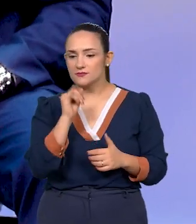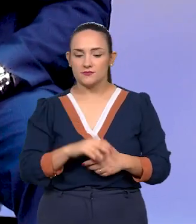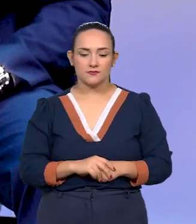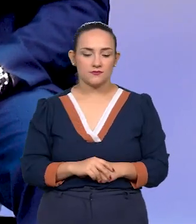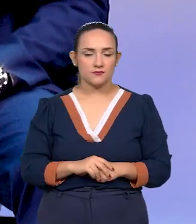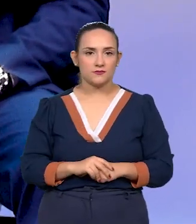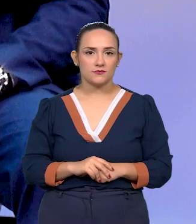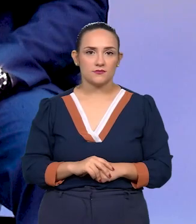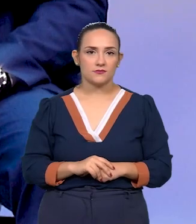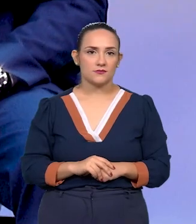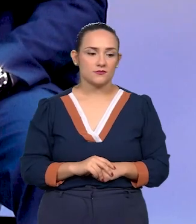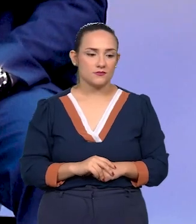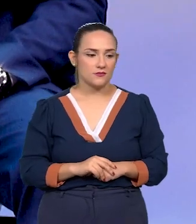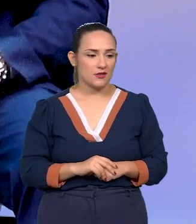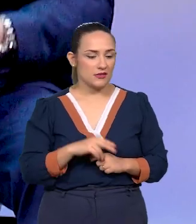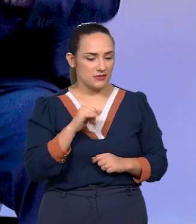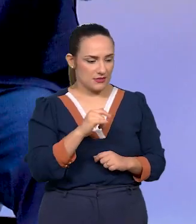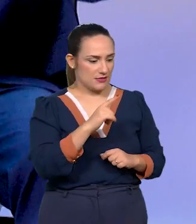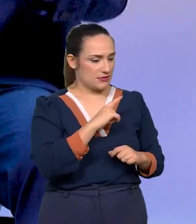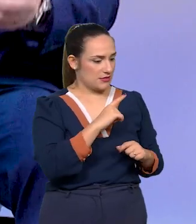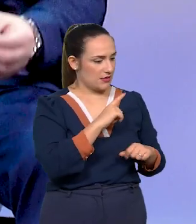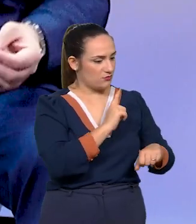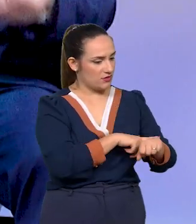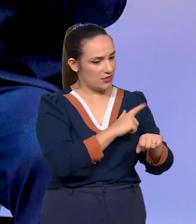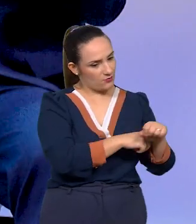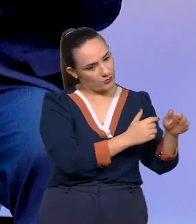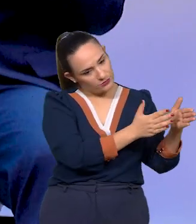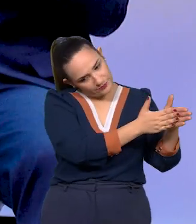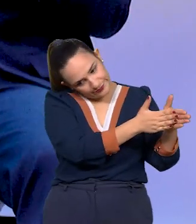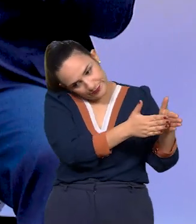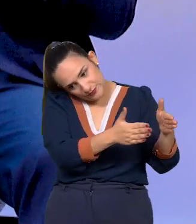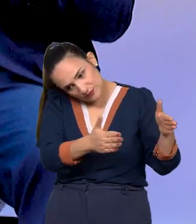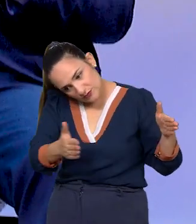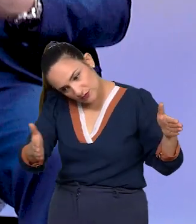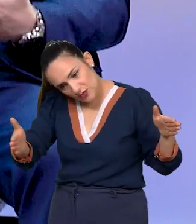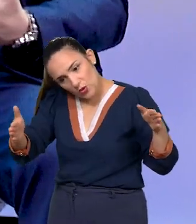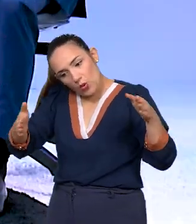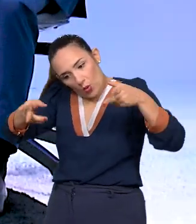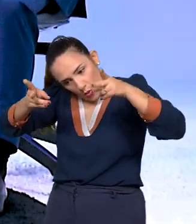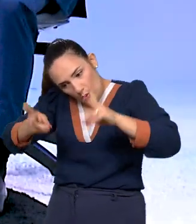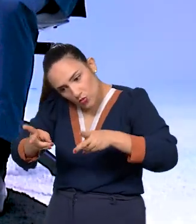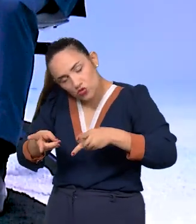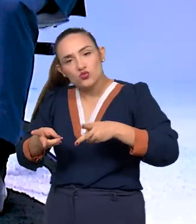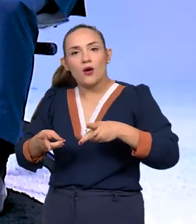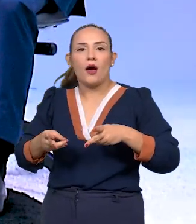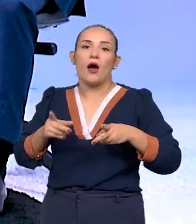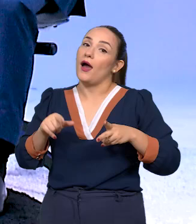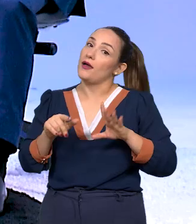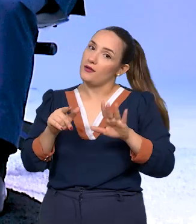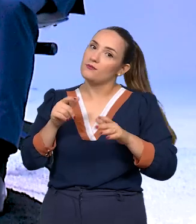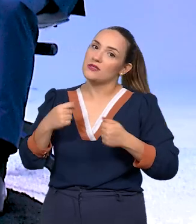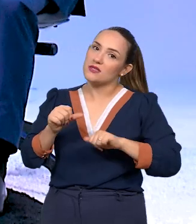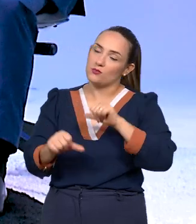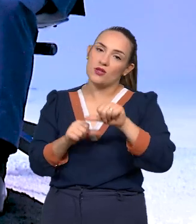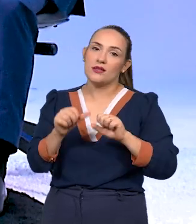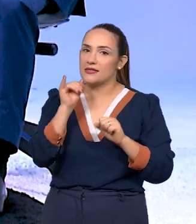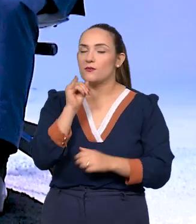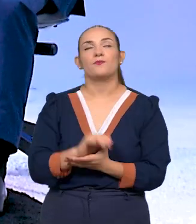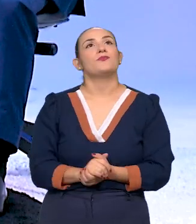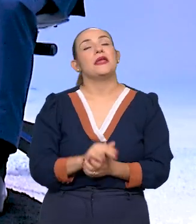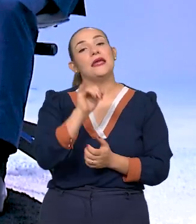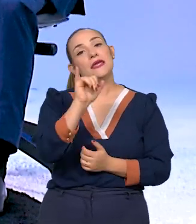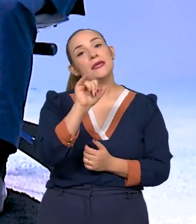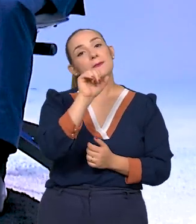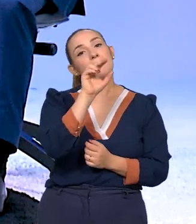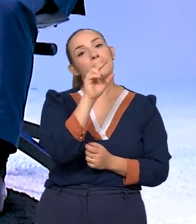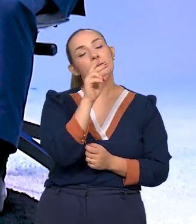prolonga de acordo com o decurso do tempo. Ou seja, você não tem a obrigação de pagar o IPTU? Todos nós todo ano